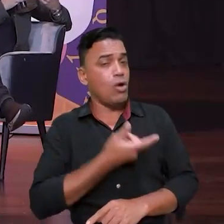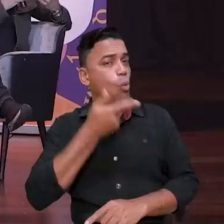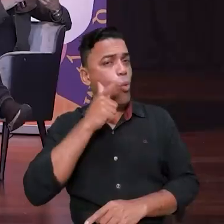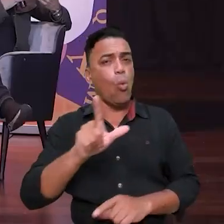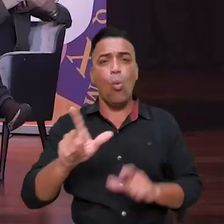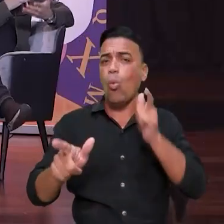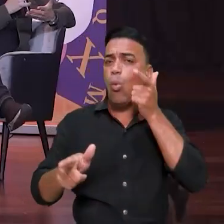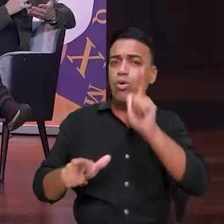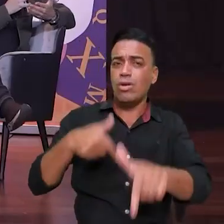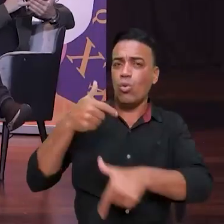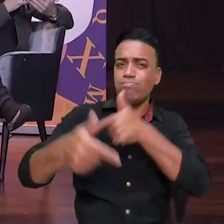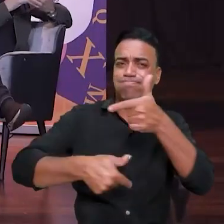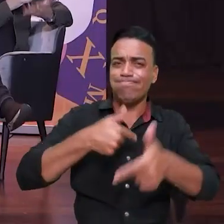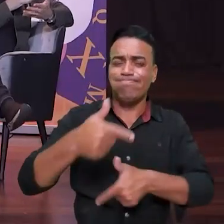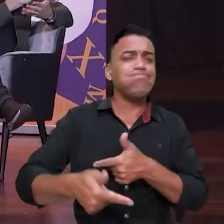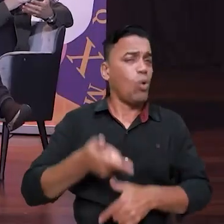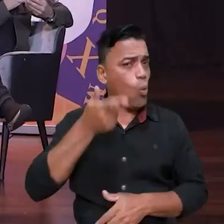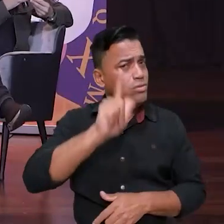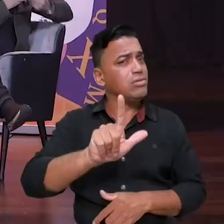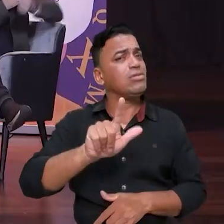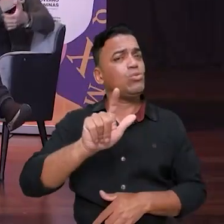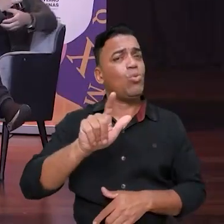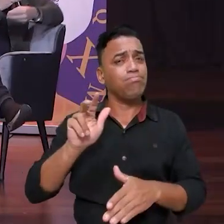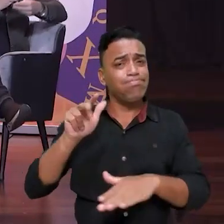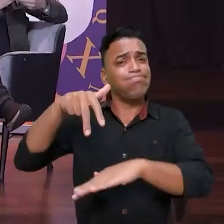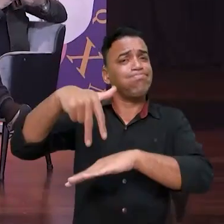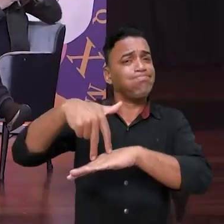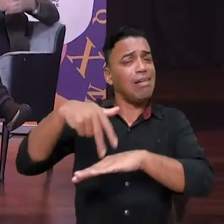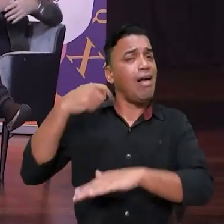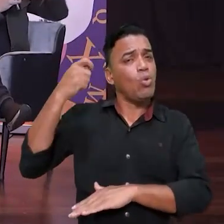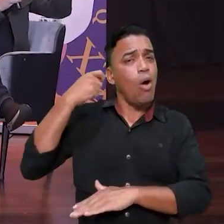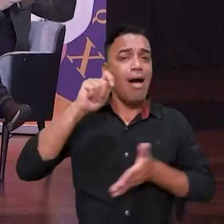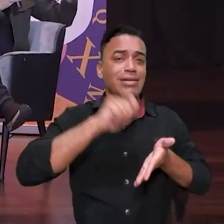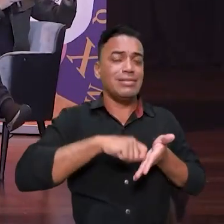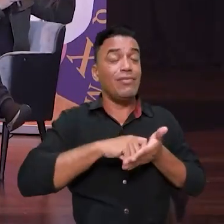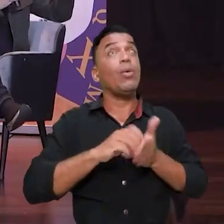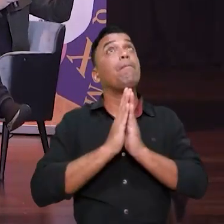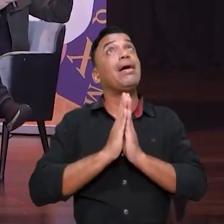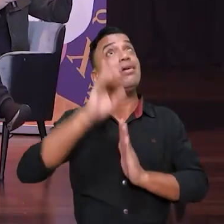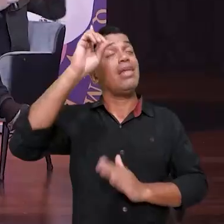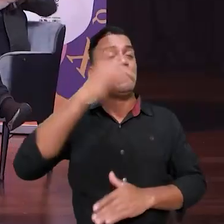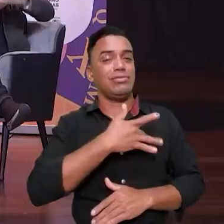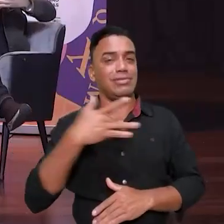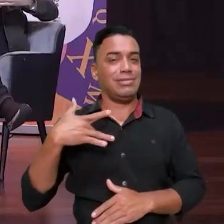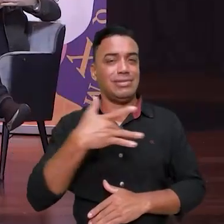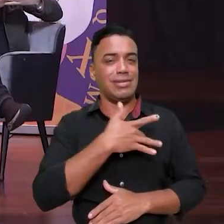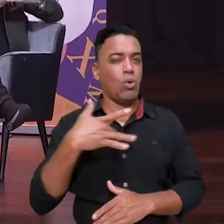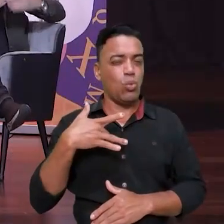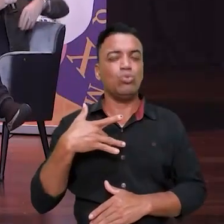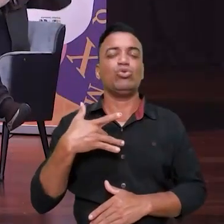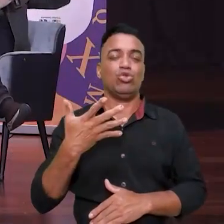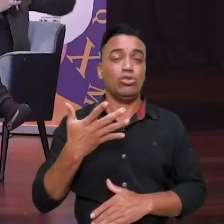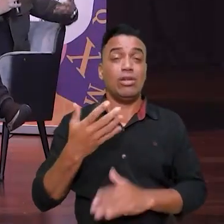consigo trabalhar, né? Eu consigo atuar, eu consigo escrever, peço a Deus saúde para que continue nesse